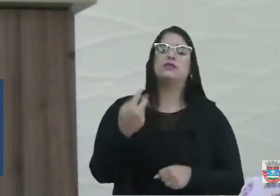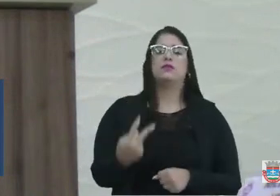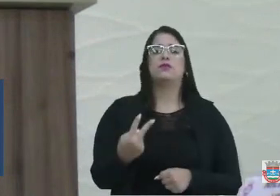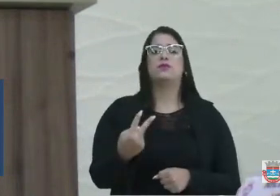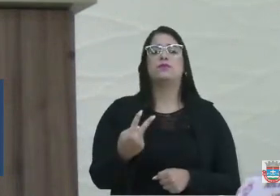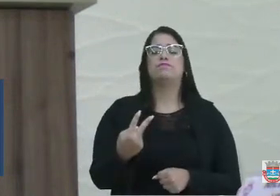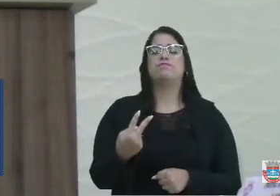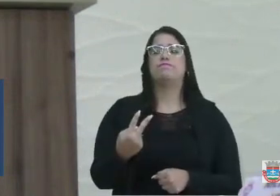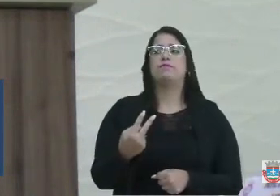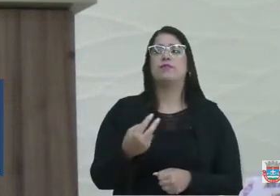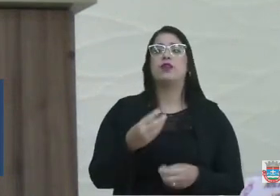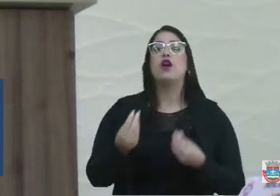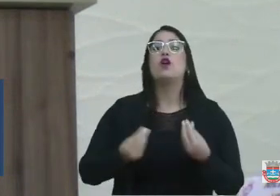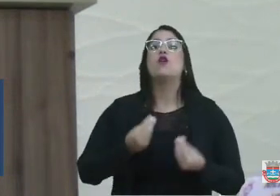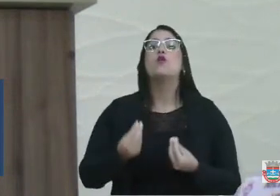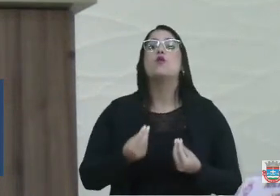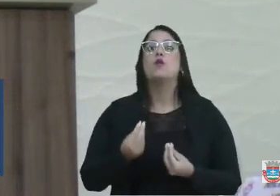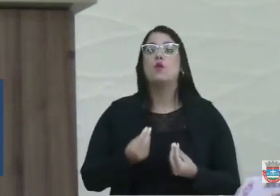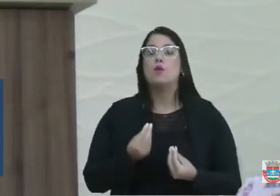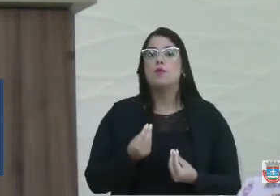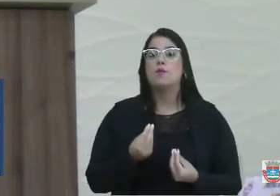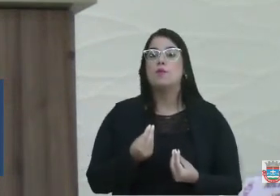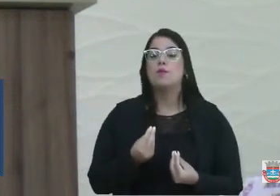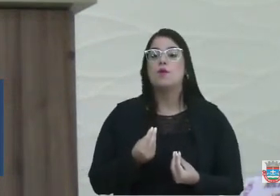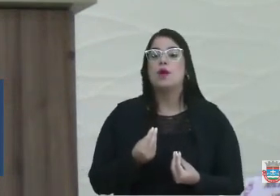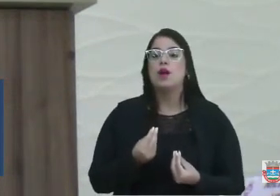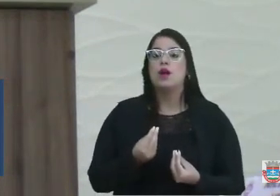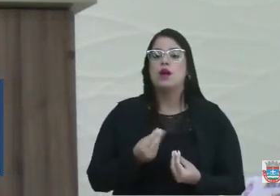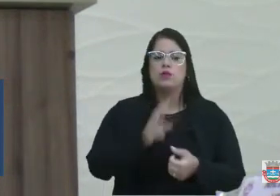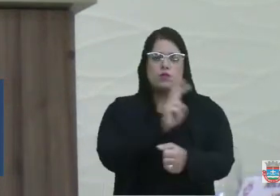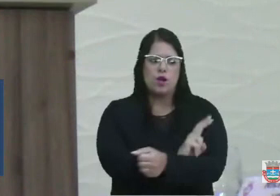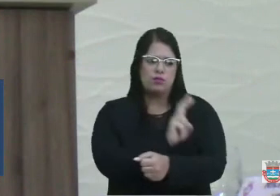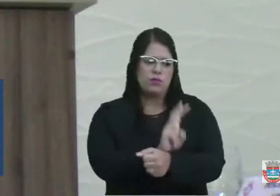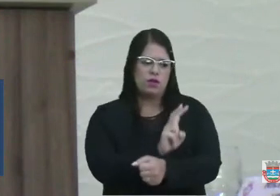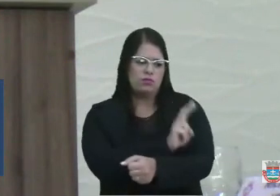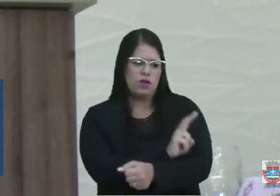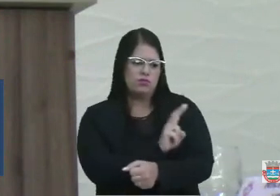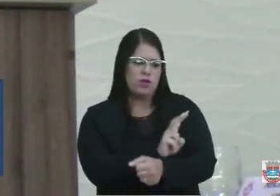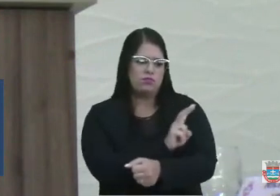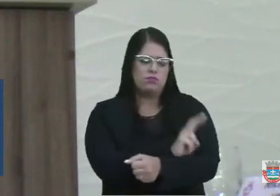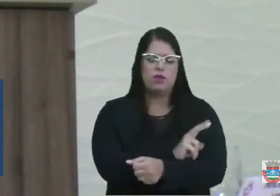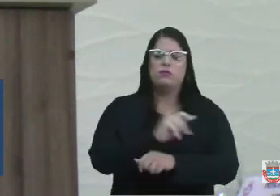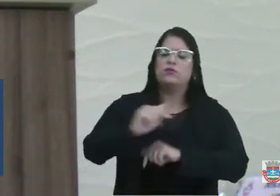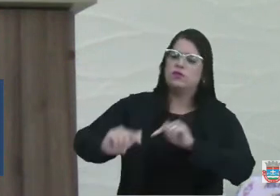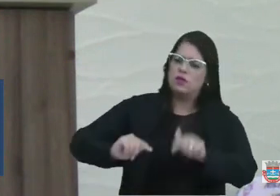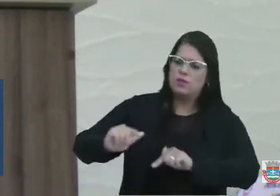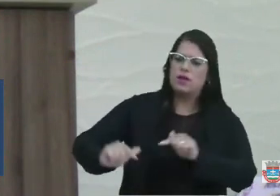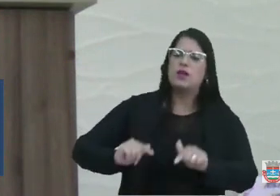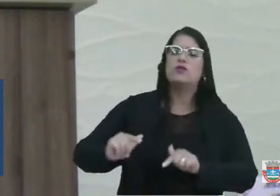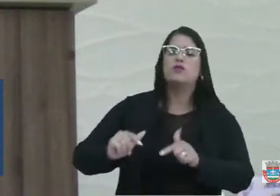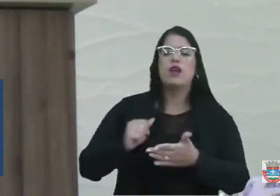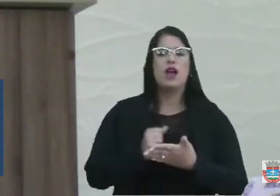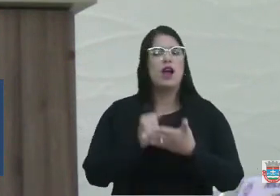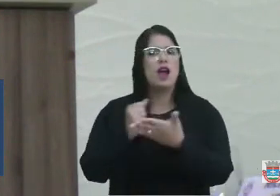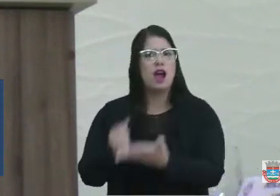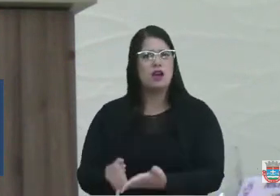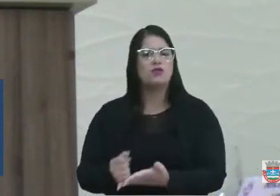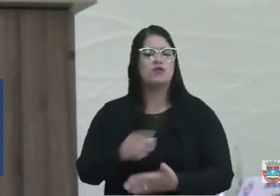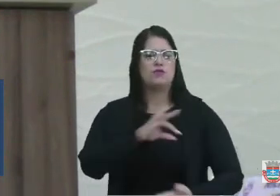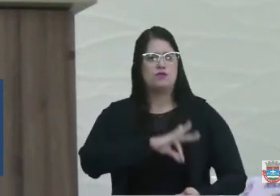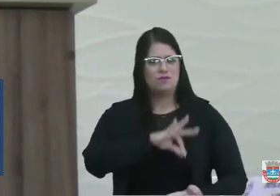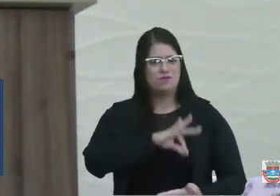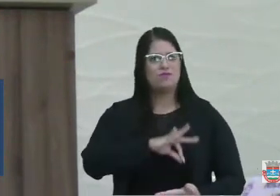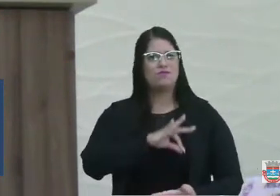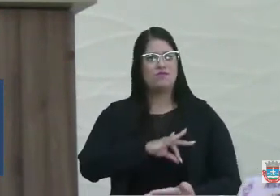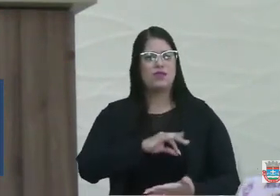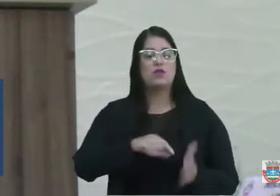serviço dele são a escolta dos quejeiros e assim diminuir os assaltos, ajuda na PM, no que a lei permite